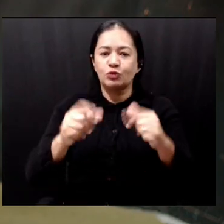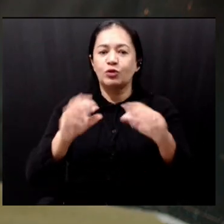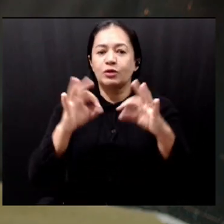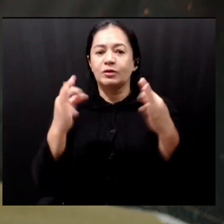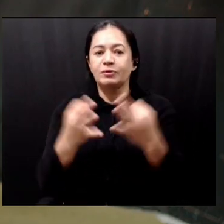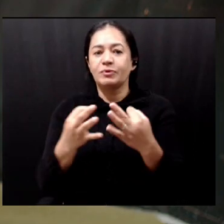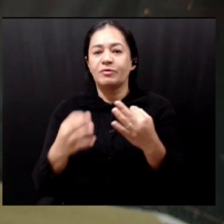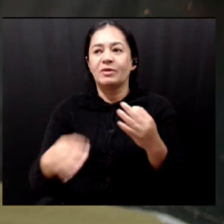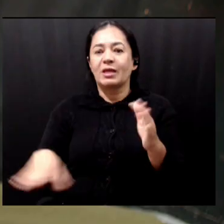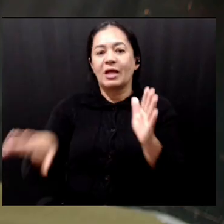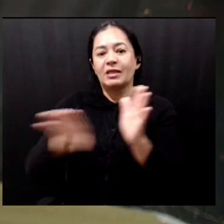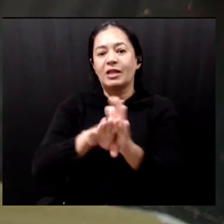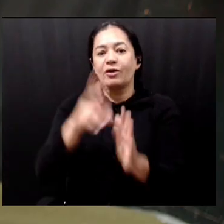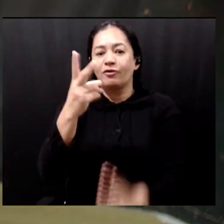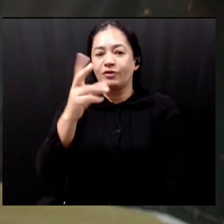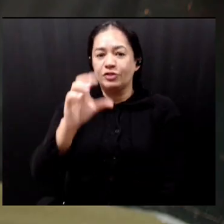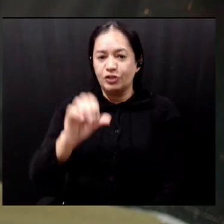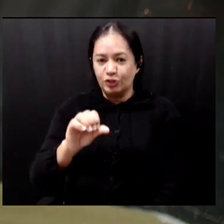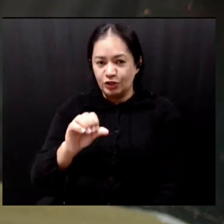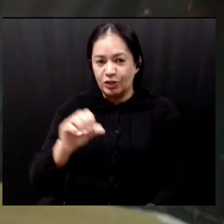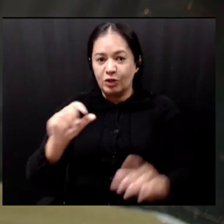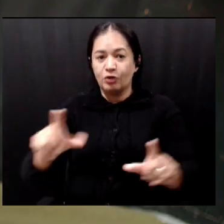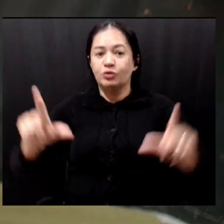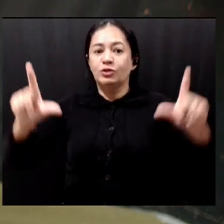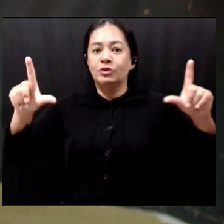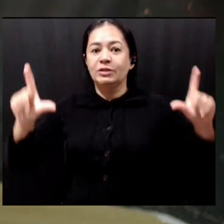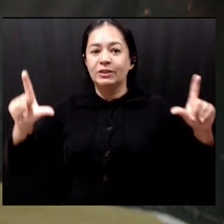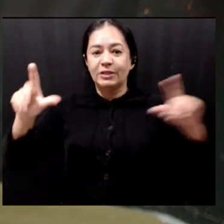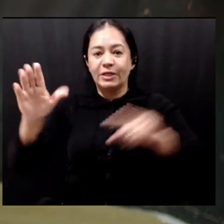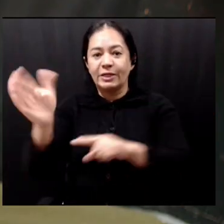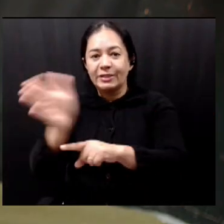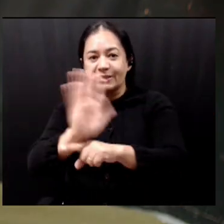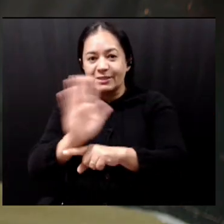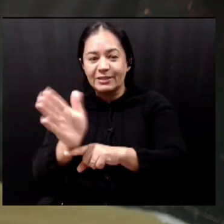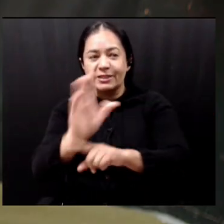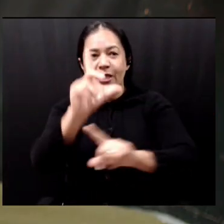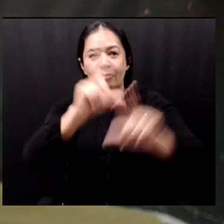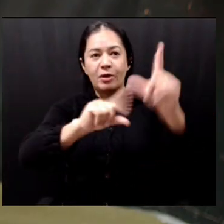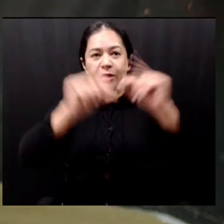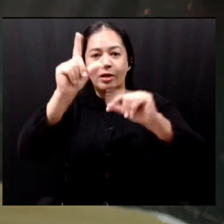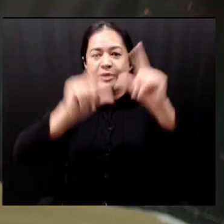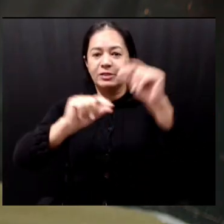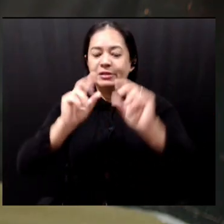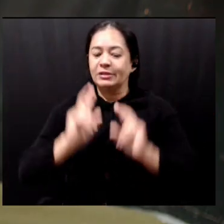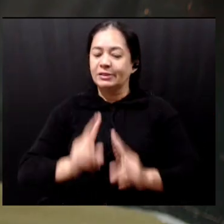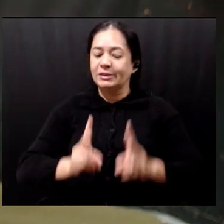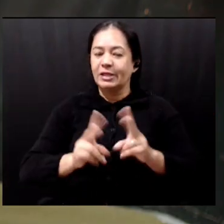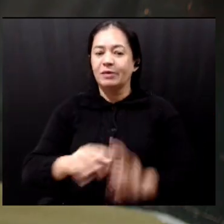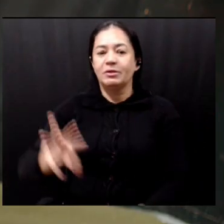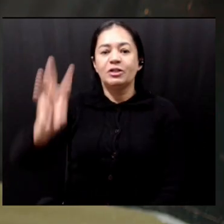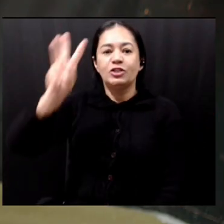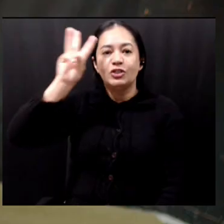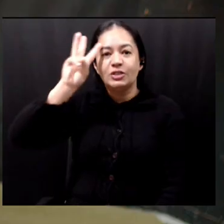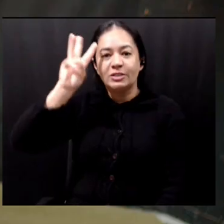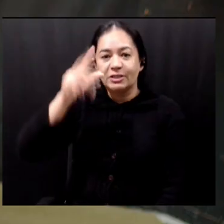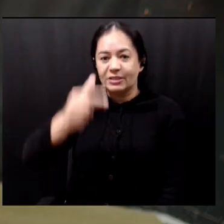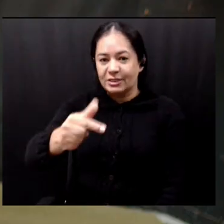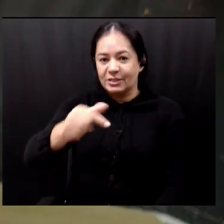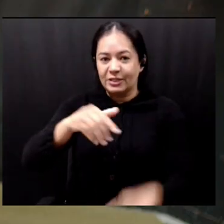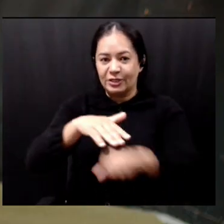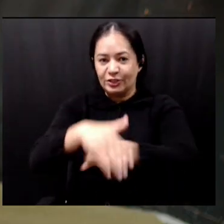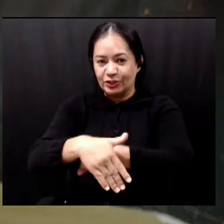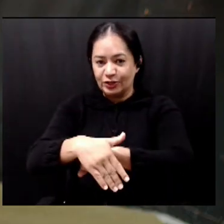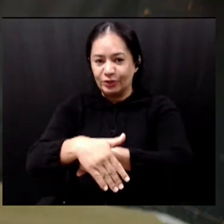com destaque para o cinema sob as estrelas, sempre às terças, às 7 da noite, no Jardim do Galpão. Aos domingos